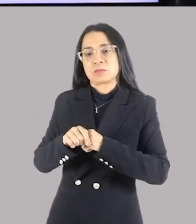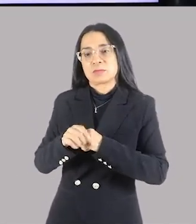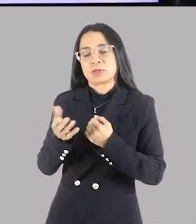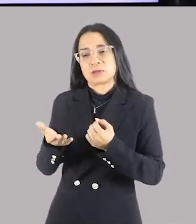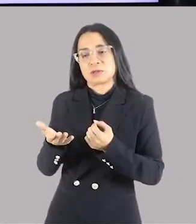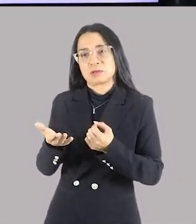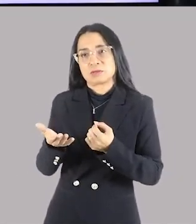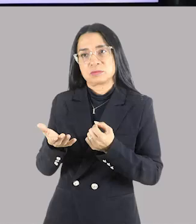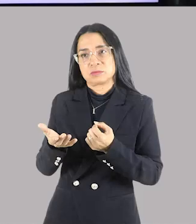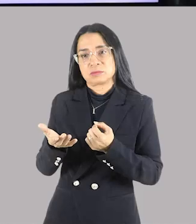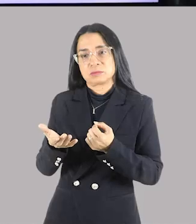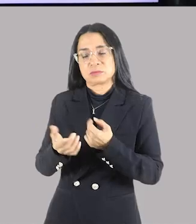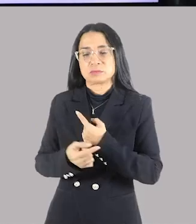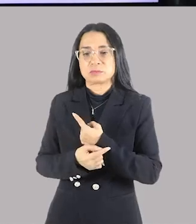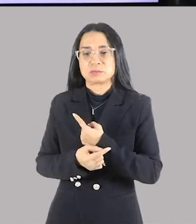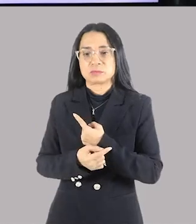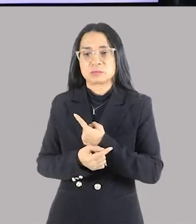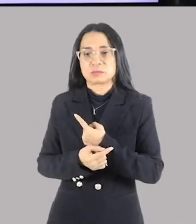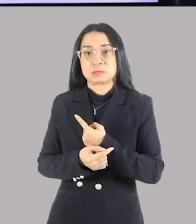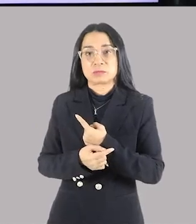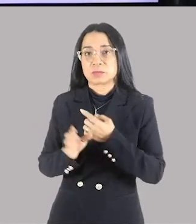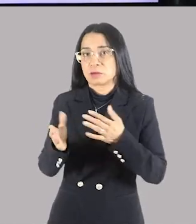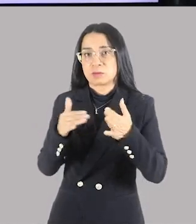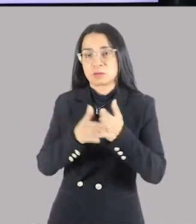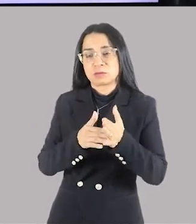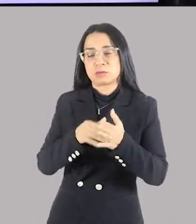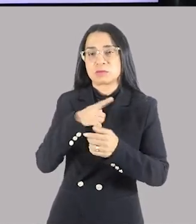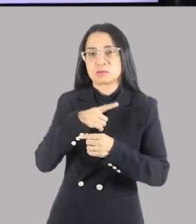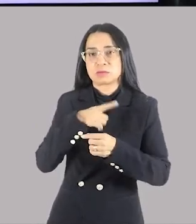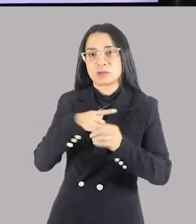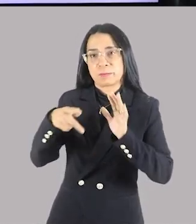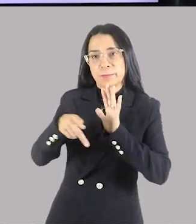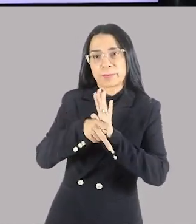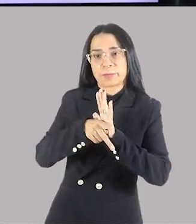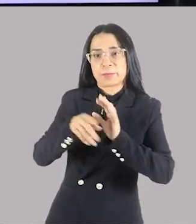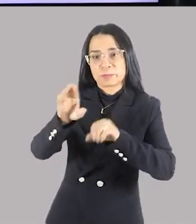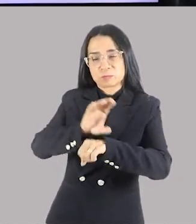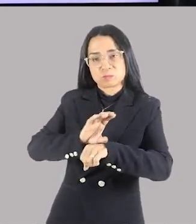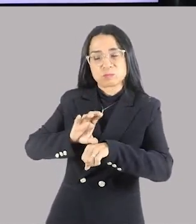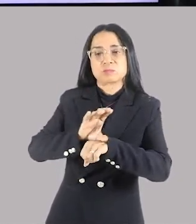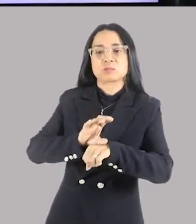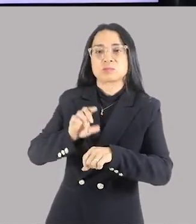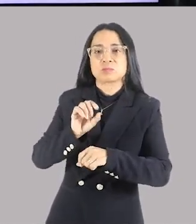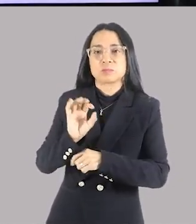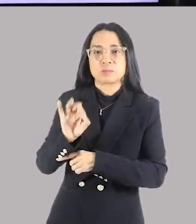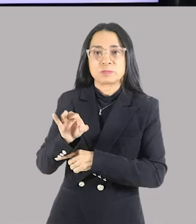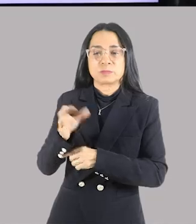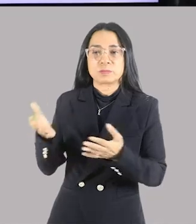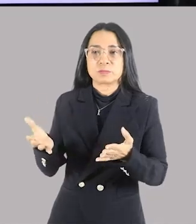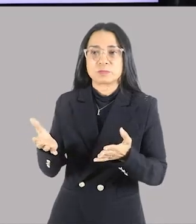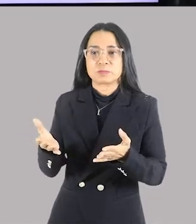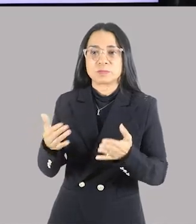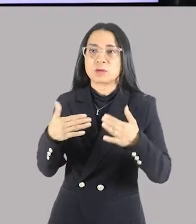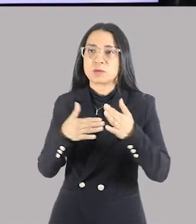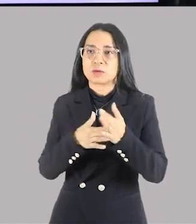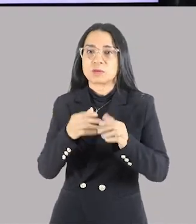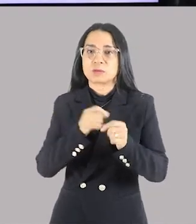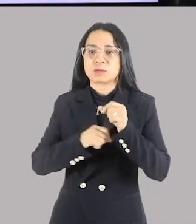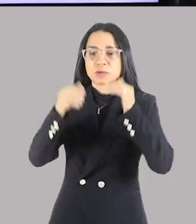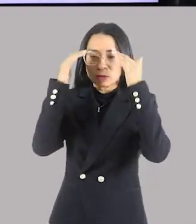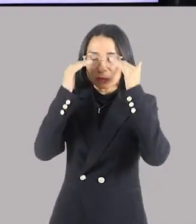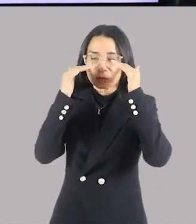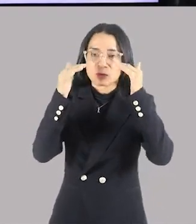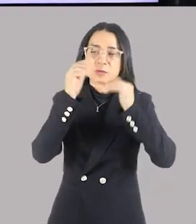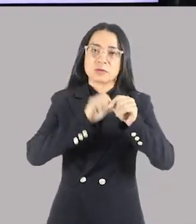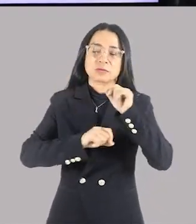contrapesos, checks and balances, mas esse controle já é previsto na própria Constituição, perfeito? Não é um controle de subordinação,